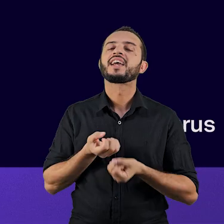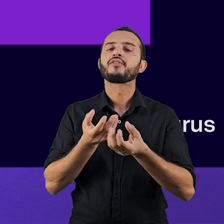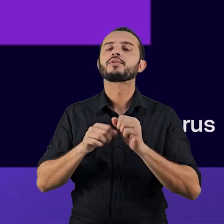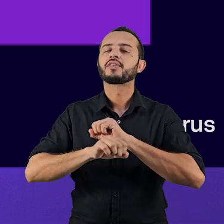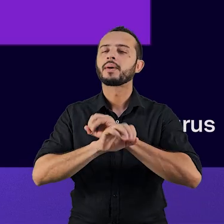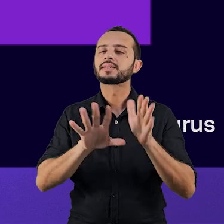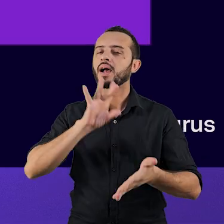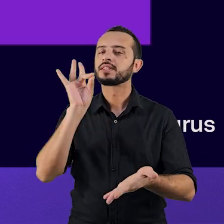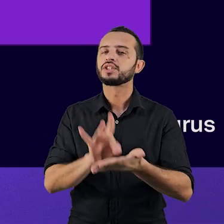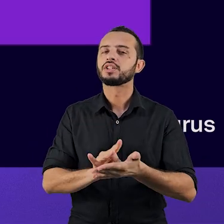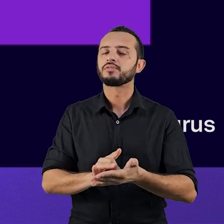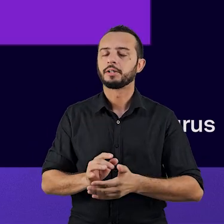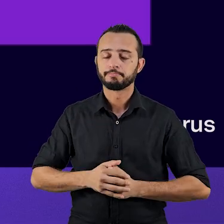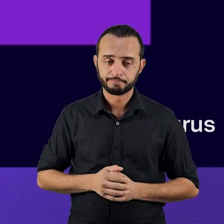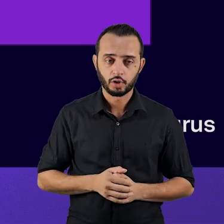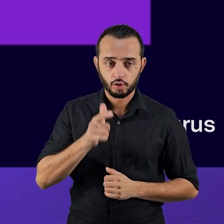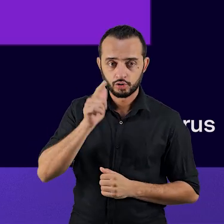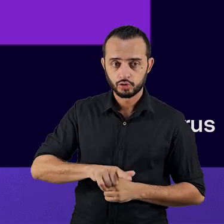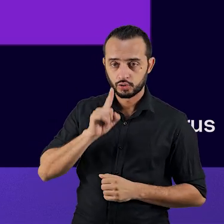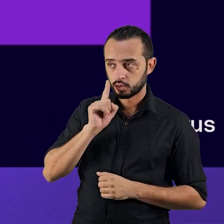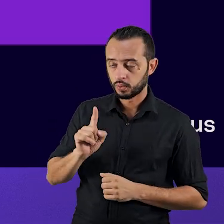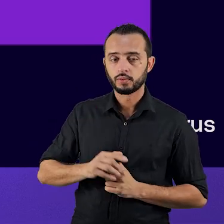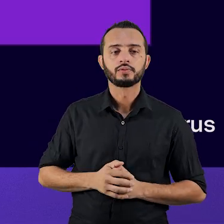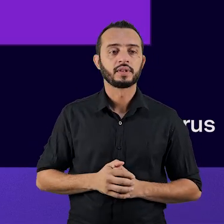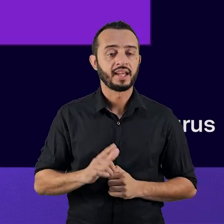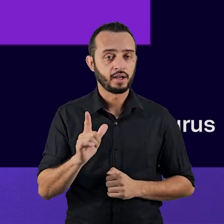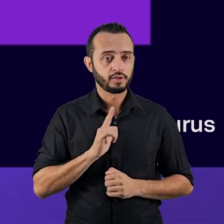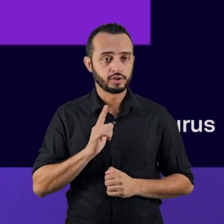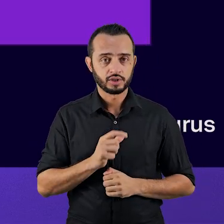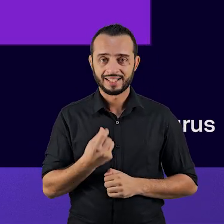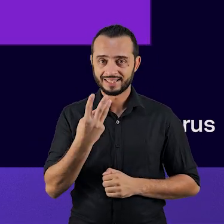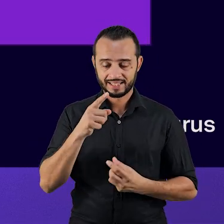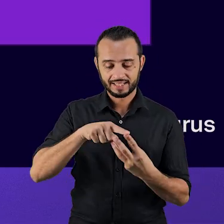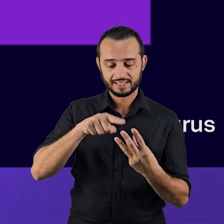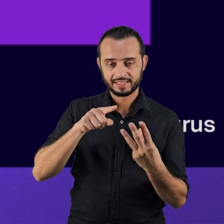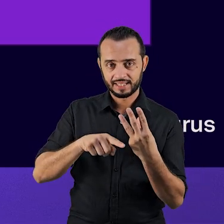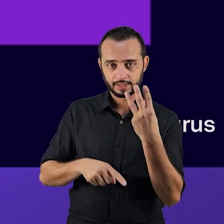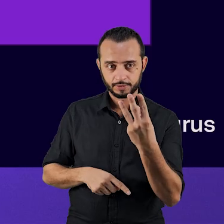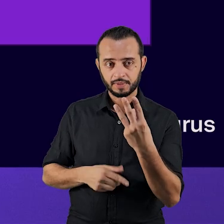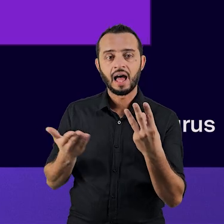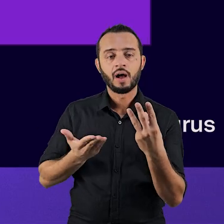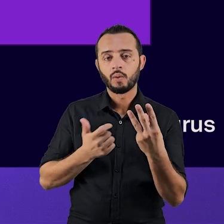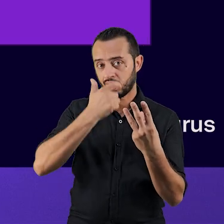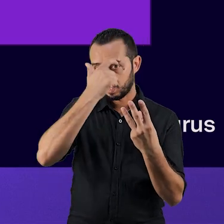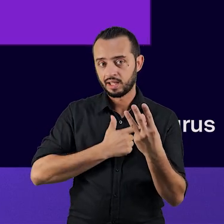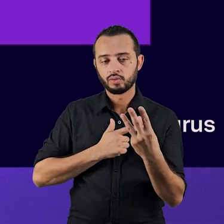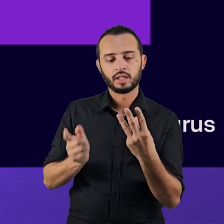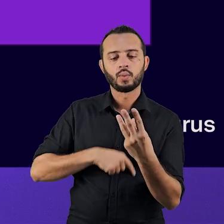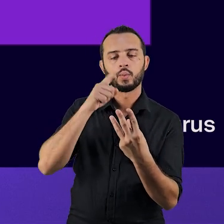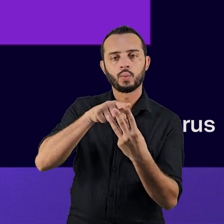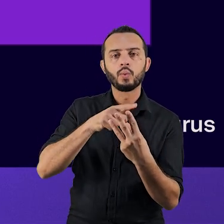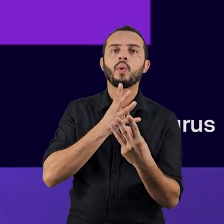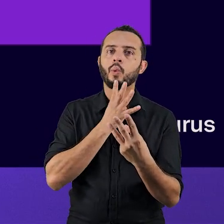mais assertiva. Tá? Olha, novamente, eu tinha 3 bits de incerteza. Como agora eu tenho 1